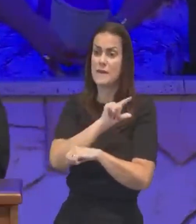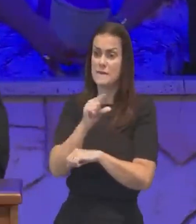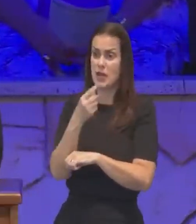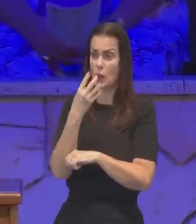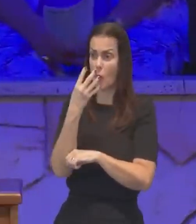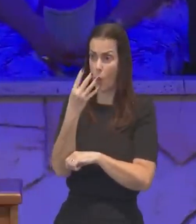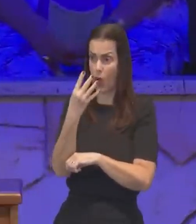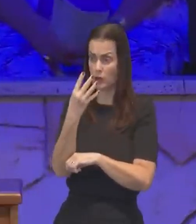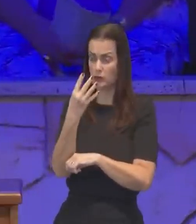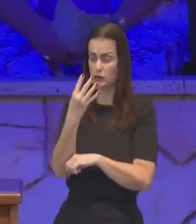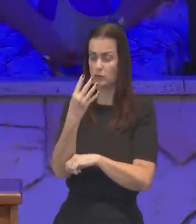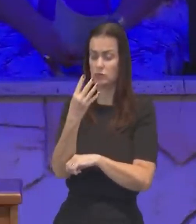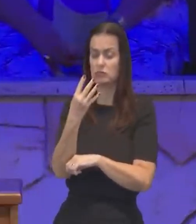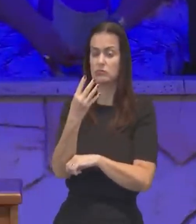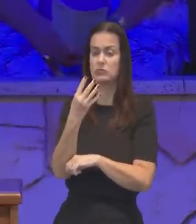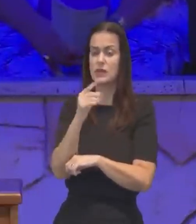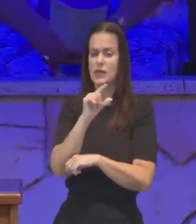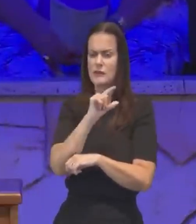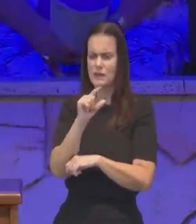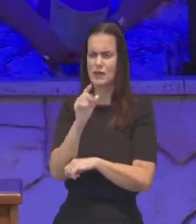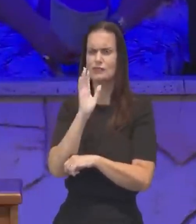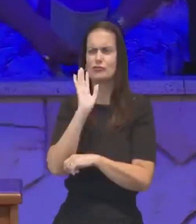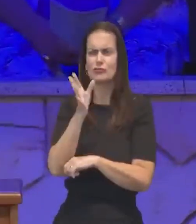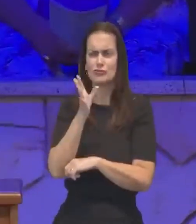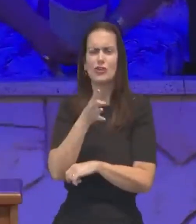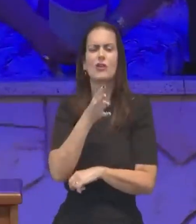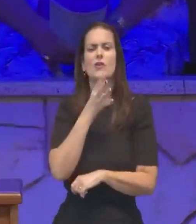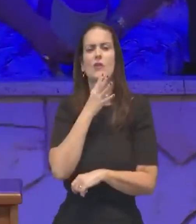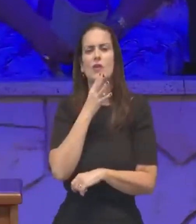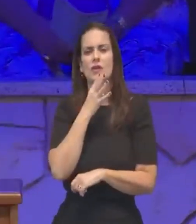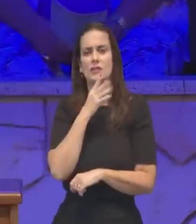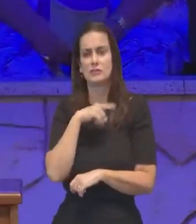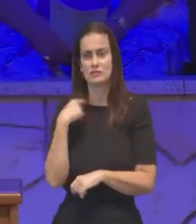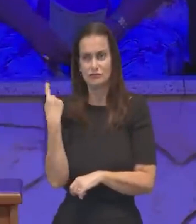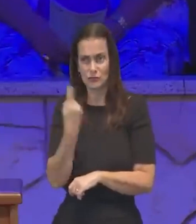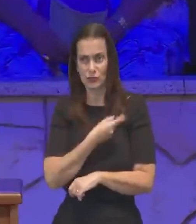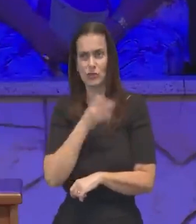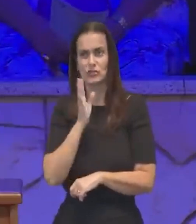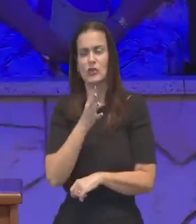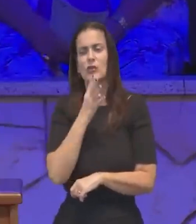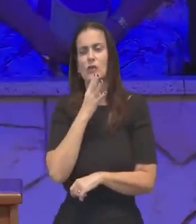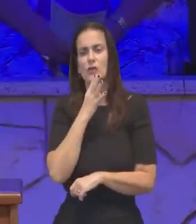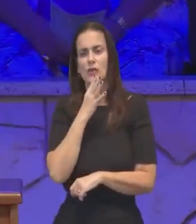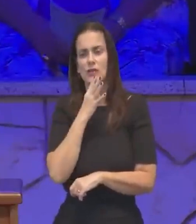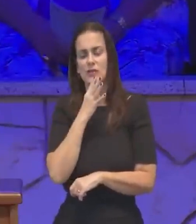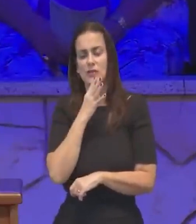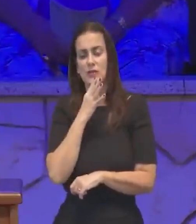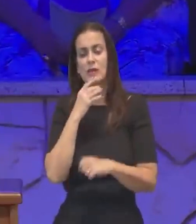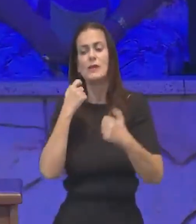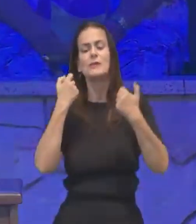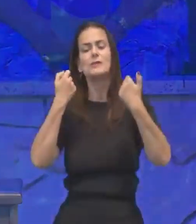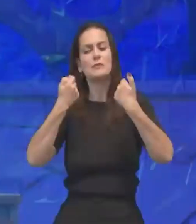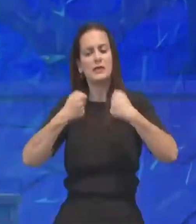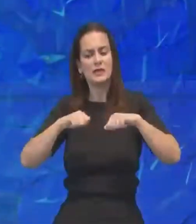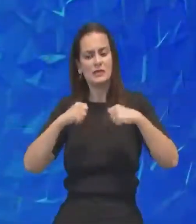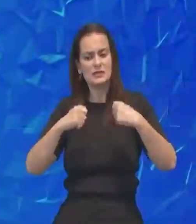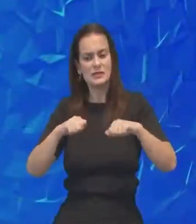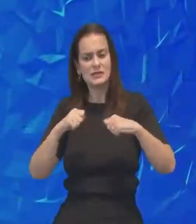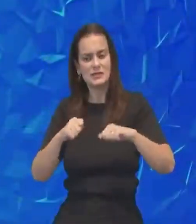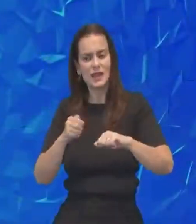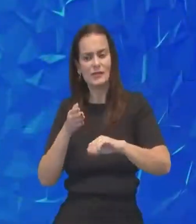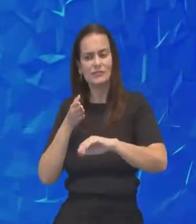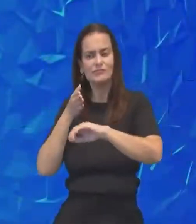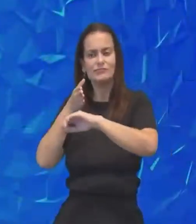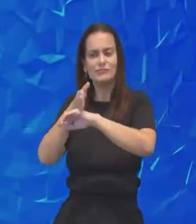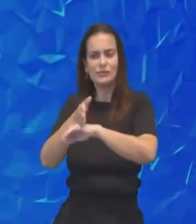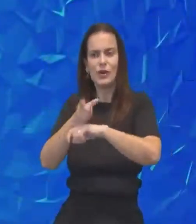4 nós encontramos esse verso tão conhecido por todos nós: era-lhe necessário